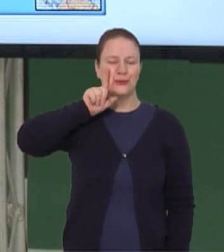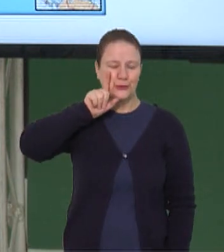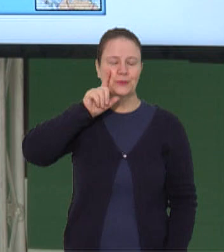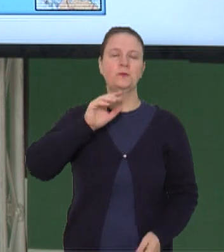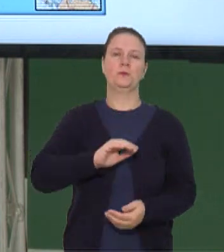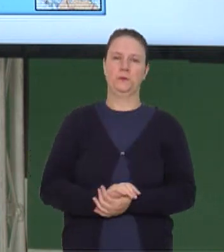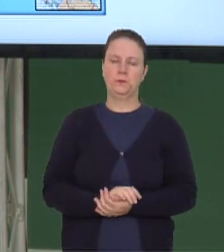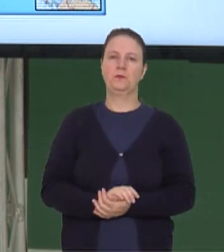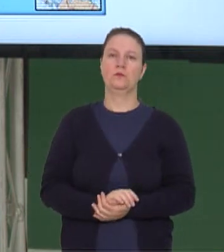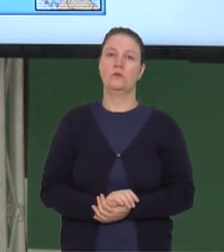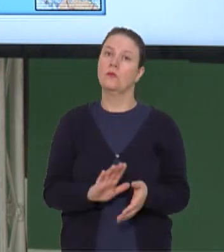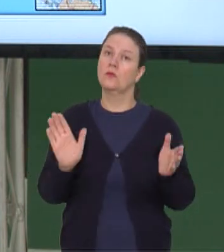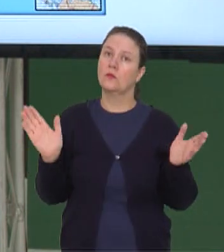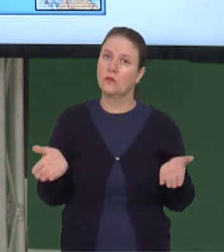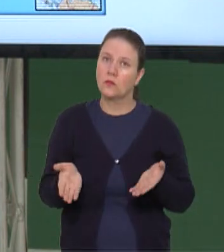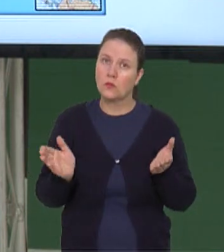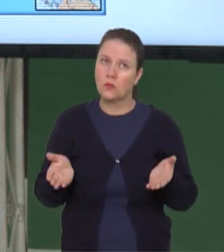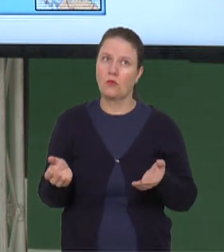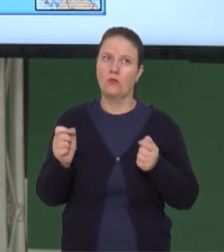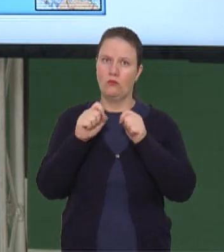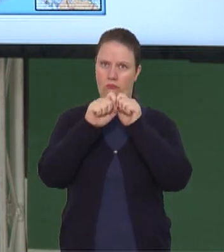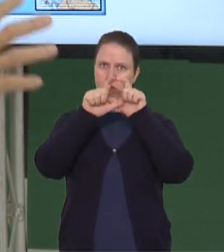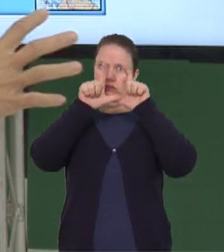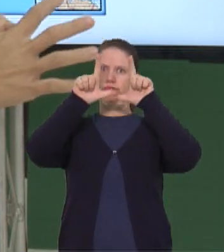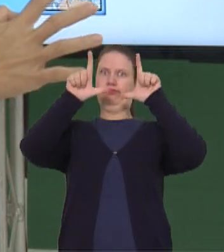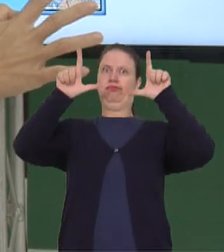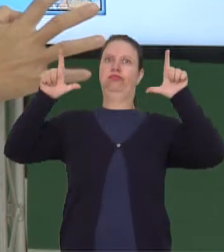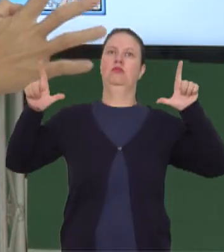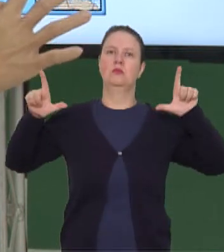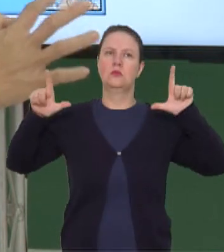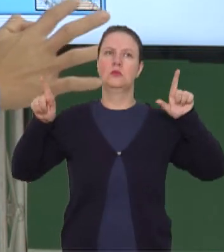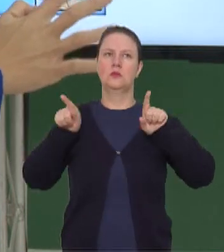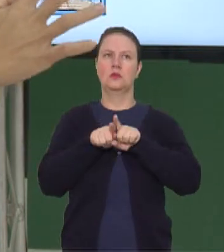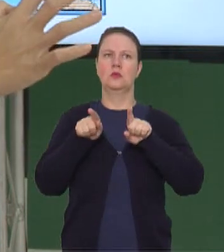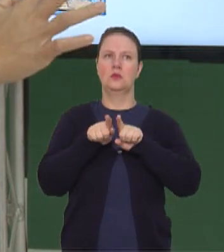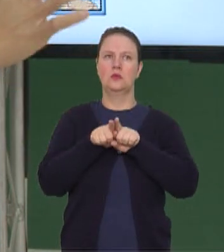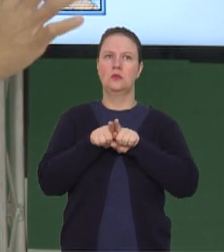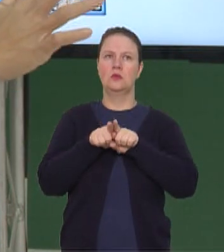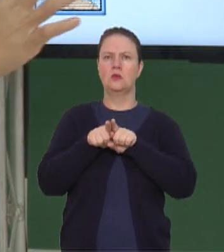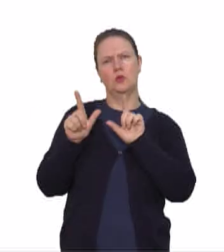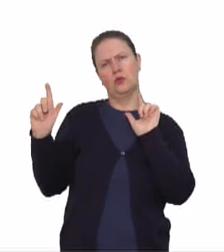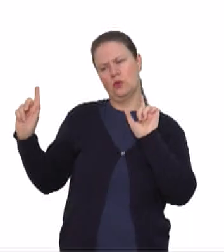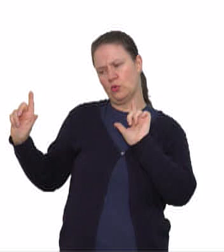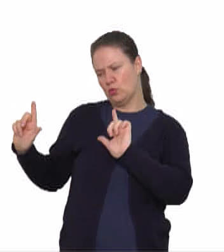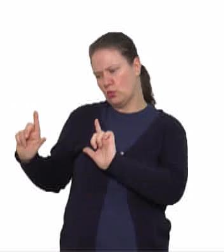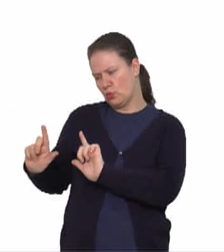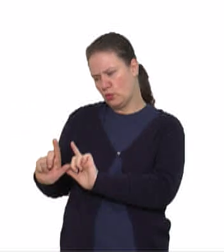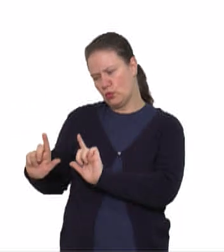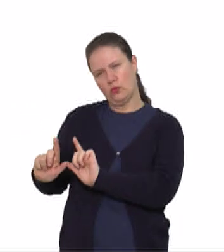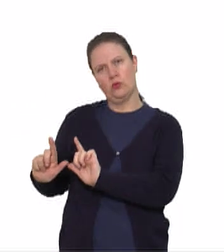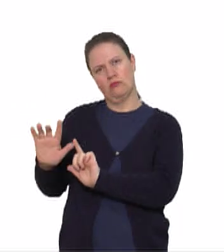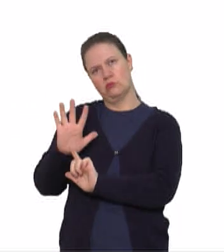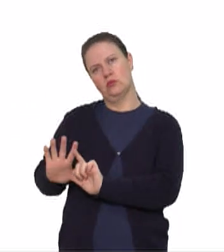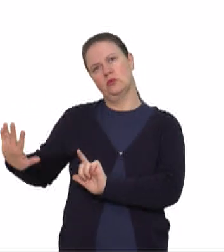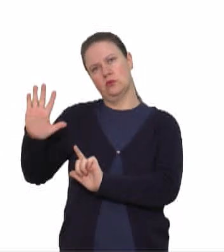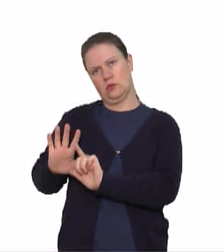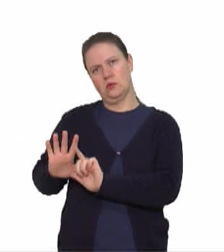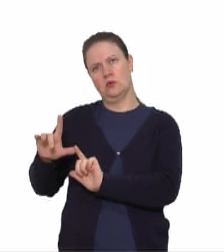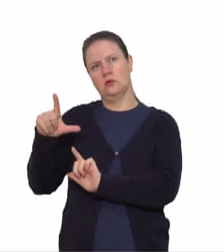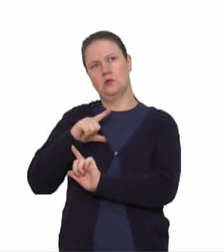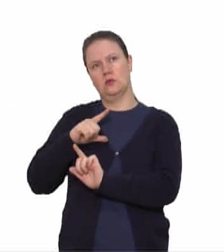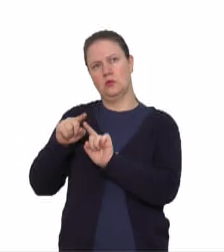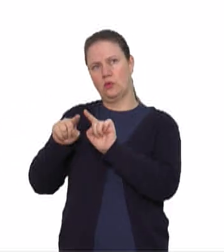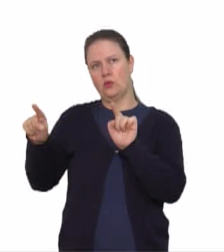anteriores, tá? Aqui a gente tem uma ampliação do Haiti e aqui ele sendo mostrado num mapa mais geral. Então, essa